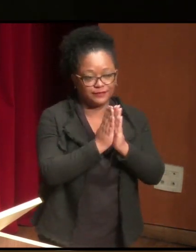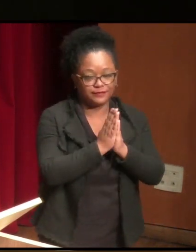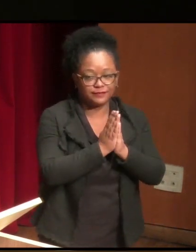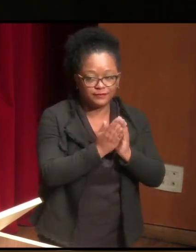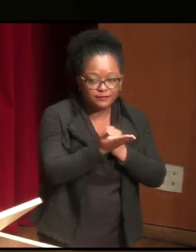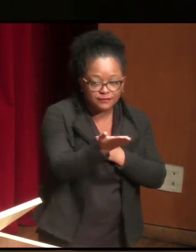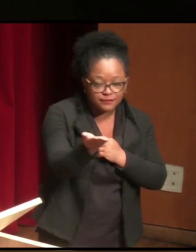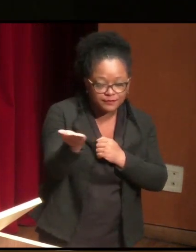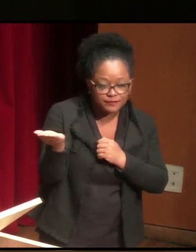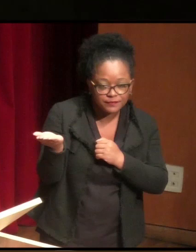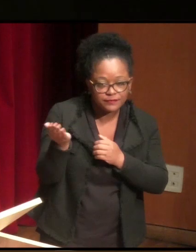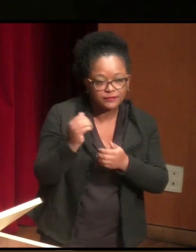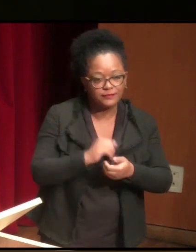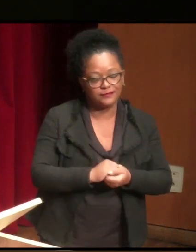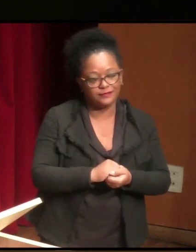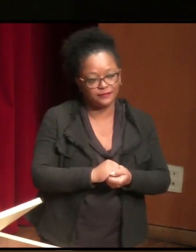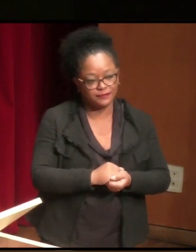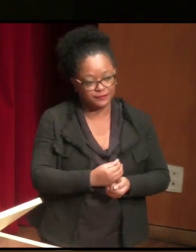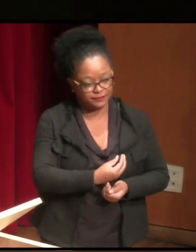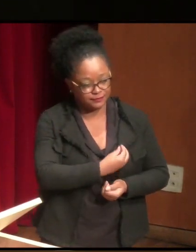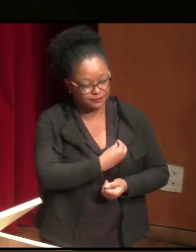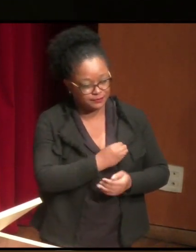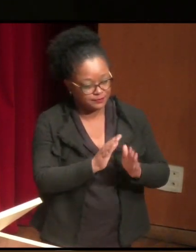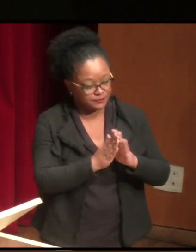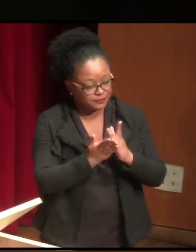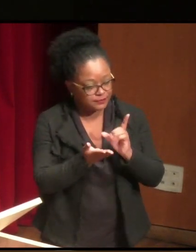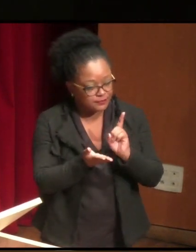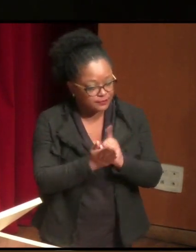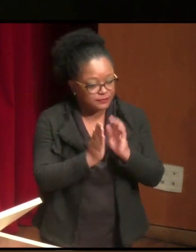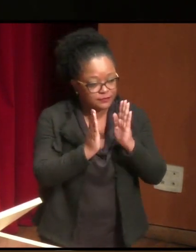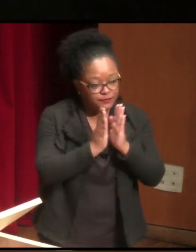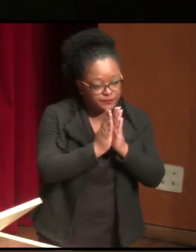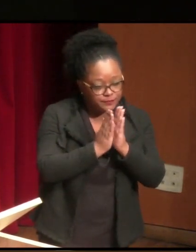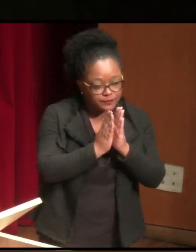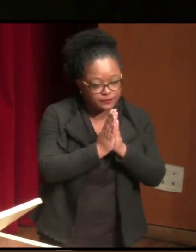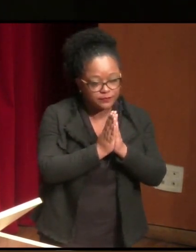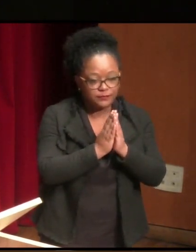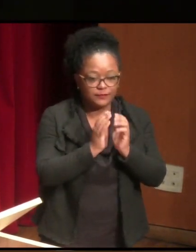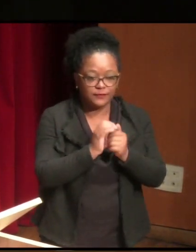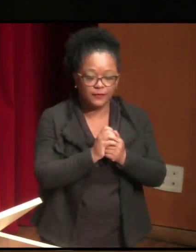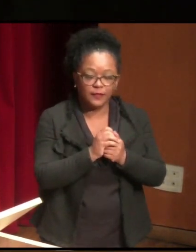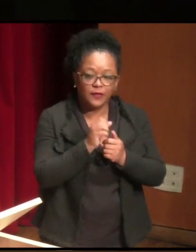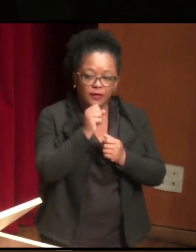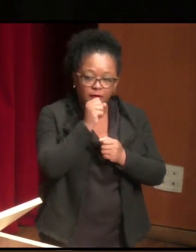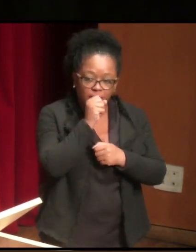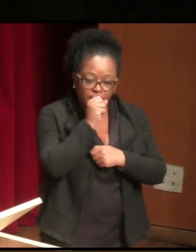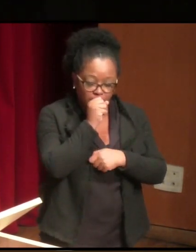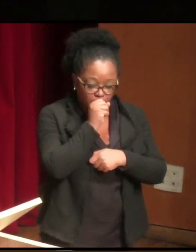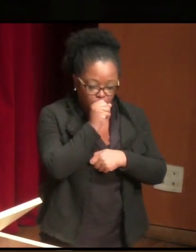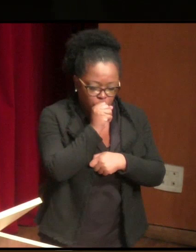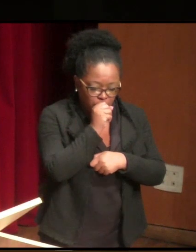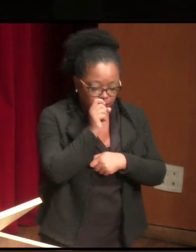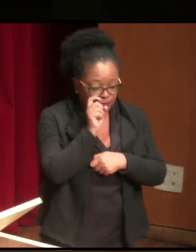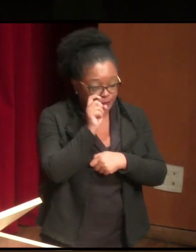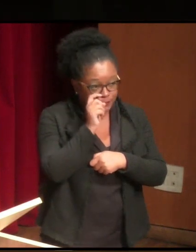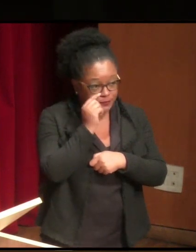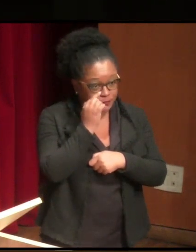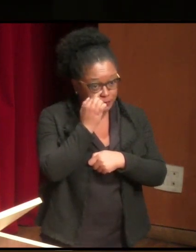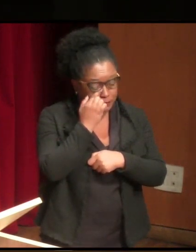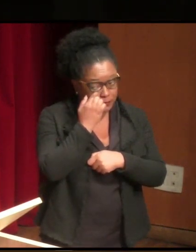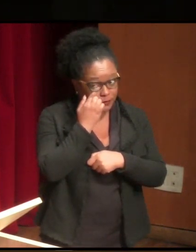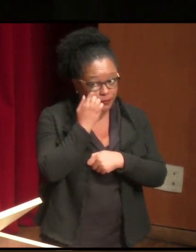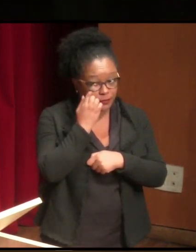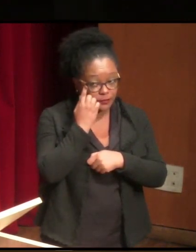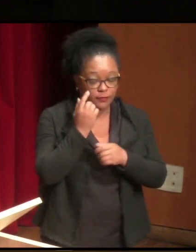eles. Orar pela causa da Bíblia, orar pelos deficientes visuais, orar pela produção da Bíblia em Braille